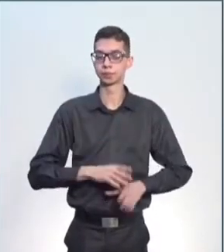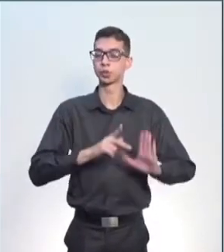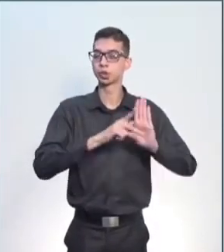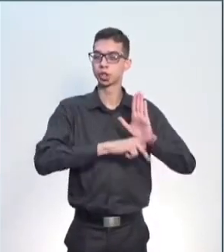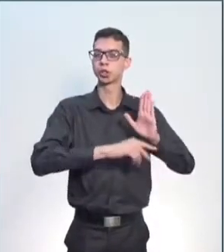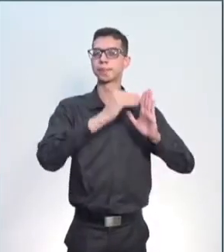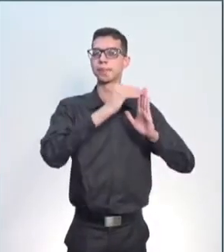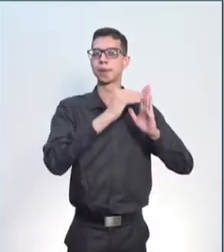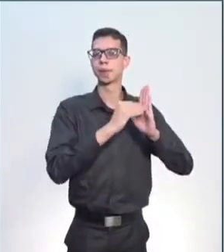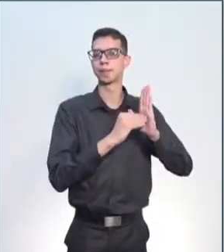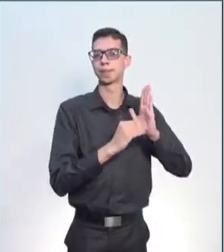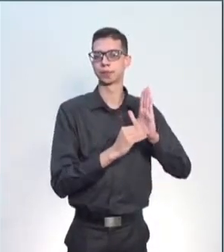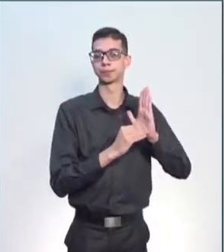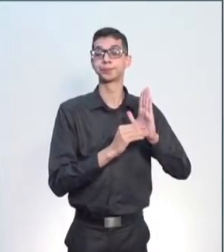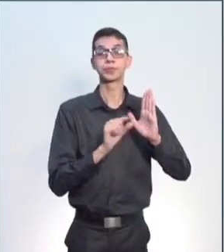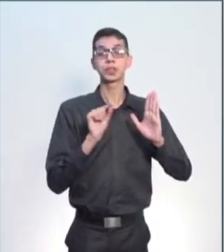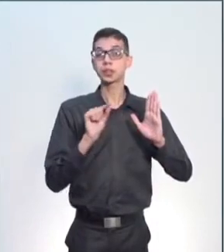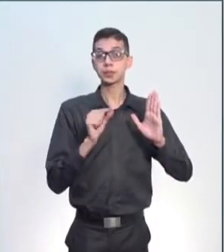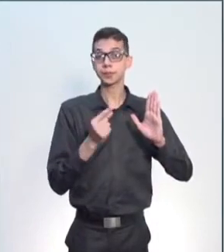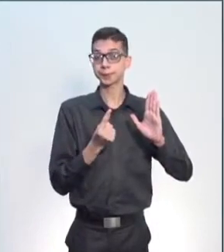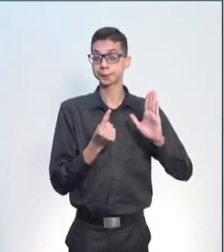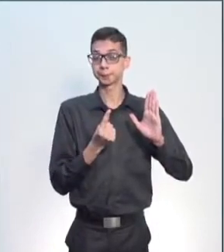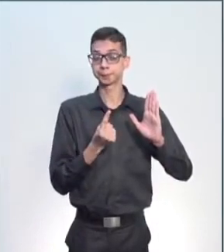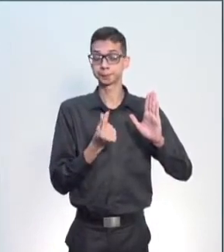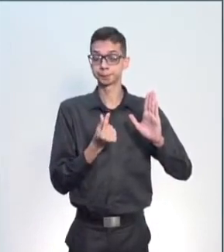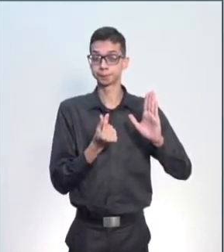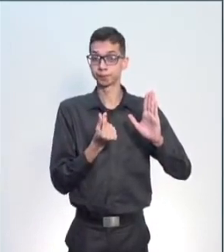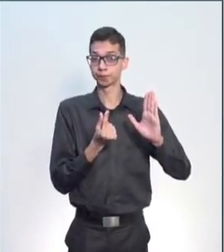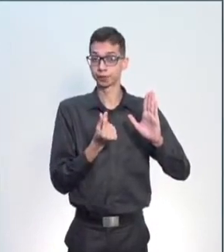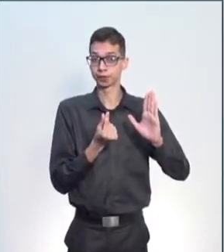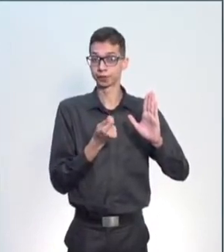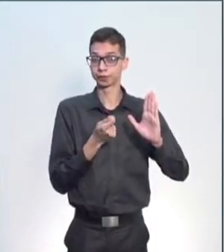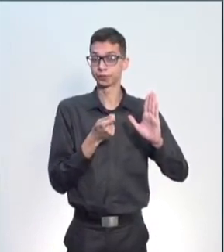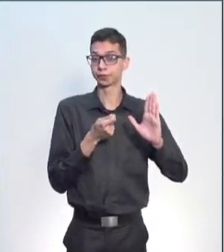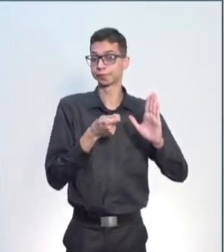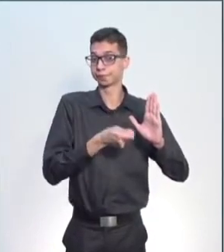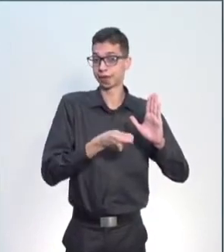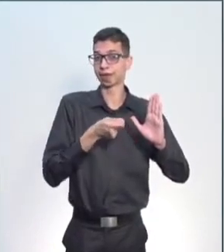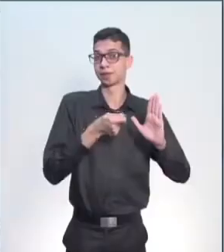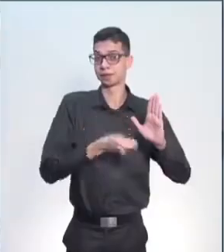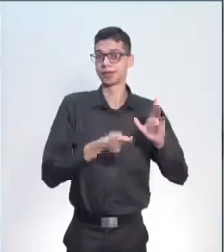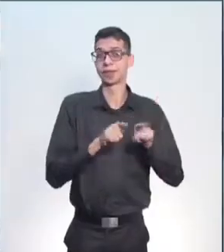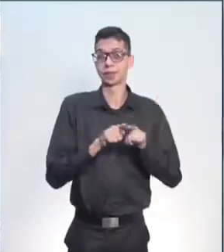quem vai contribuir de forma financeira, porque tudo